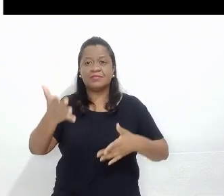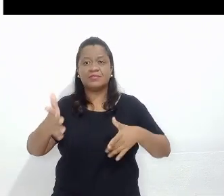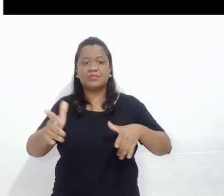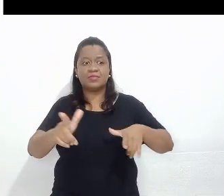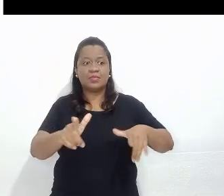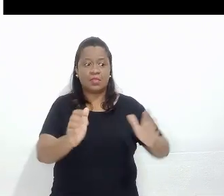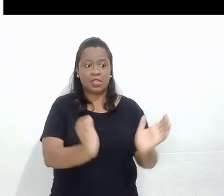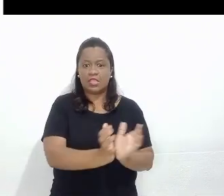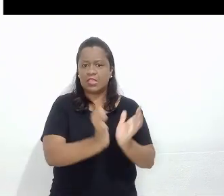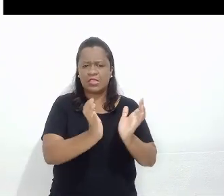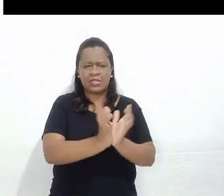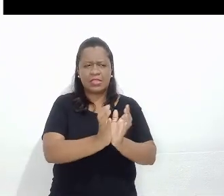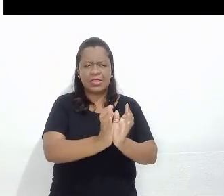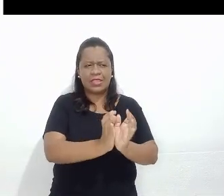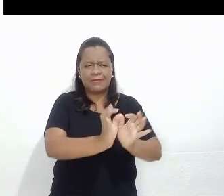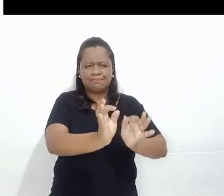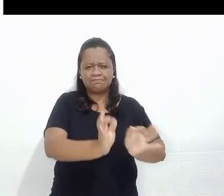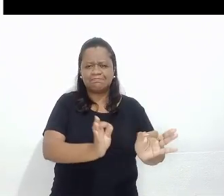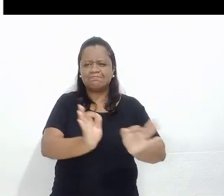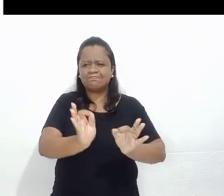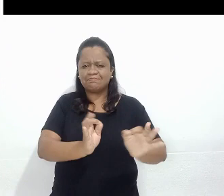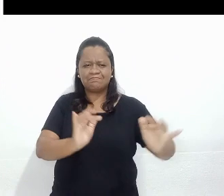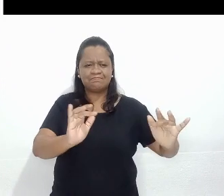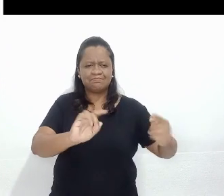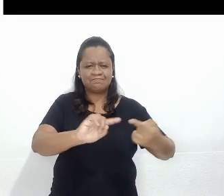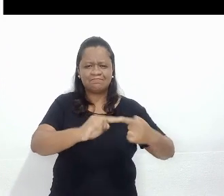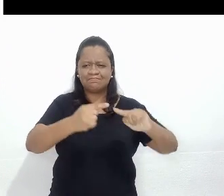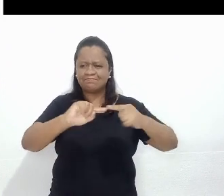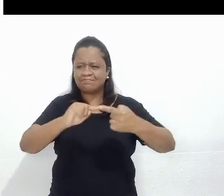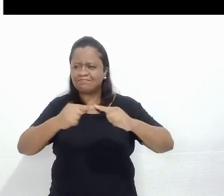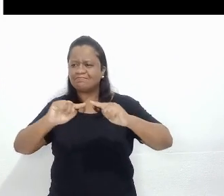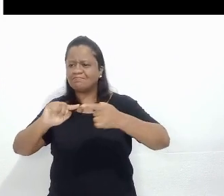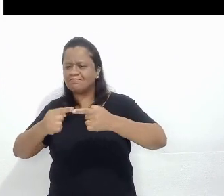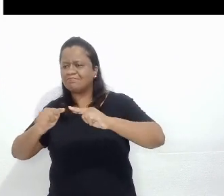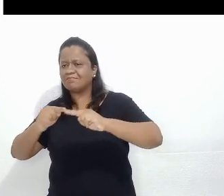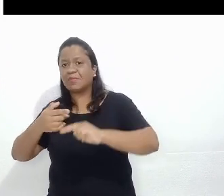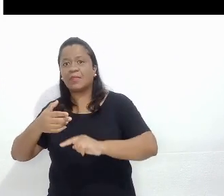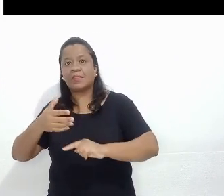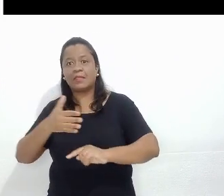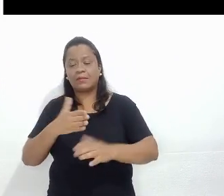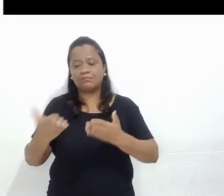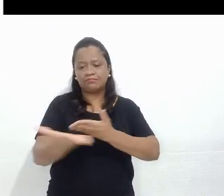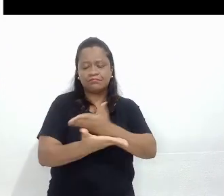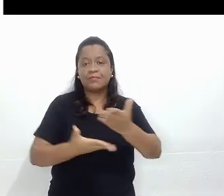mais afinada, né? Quanto mais afinada a equipe, melhor para todo mundo, né?